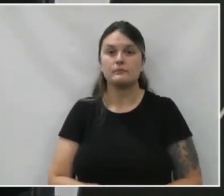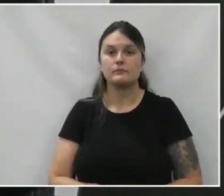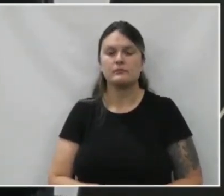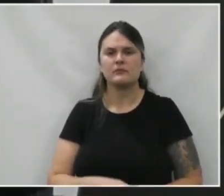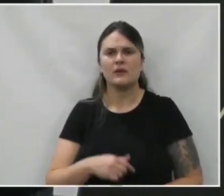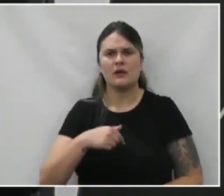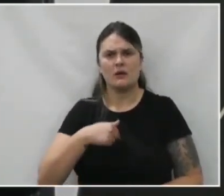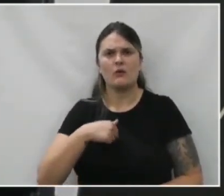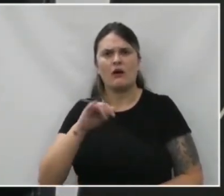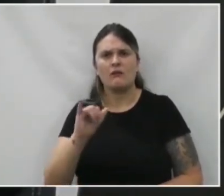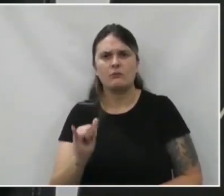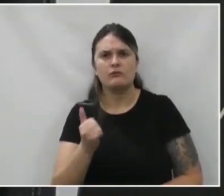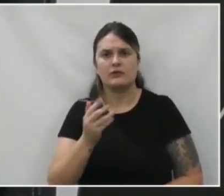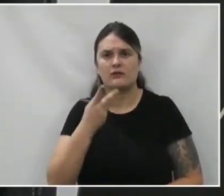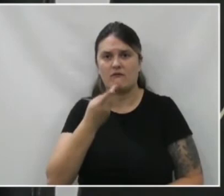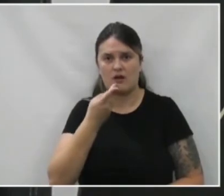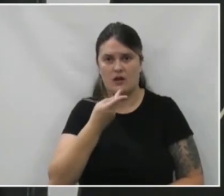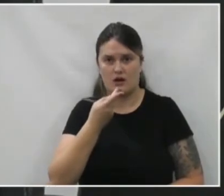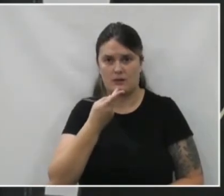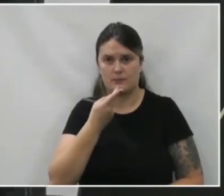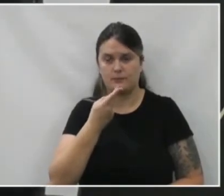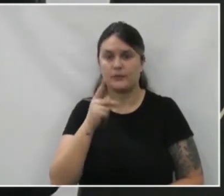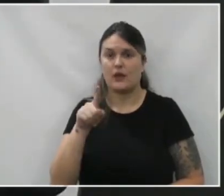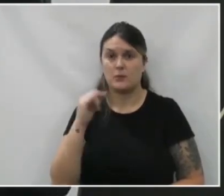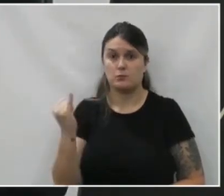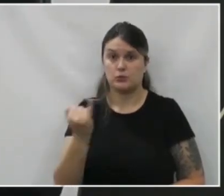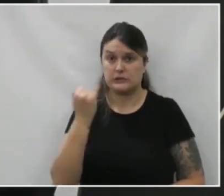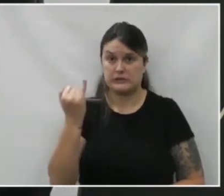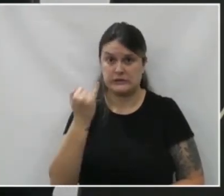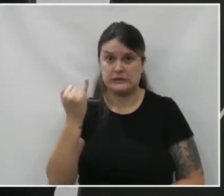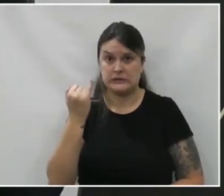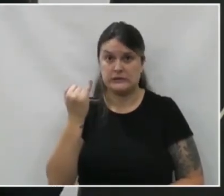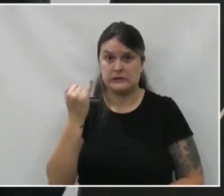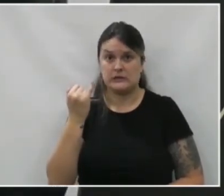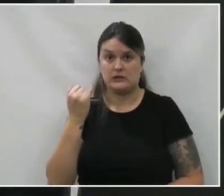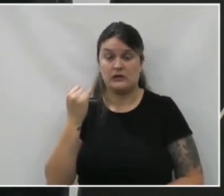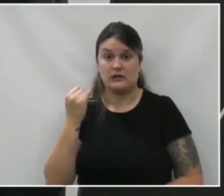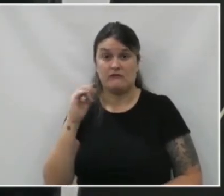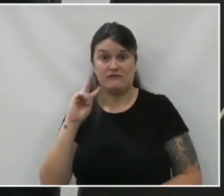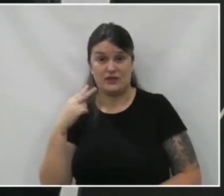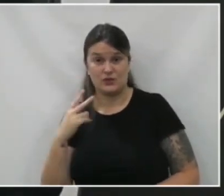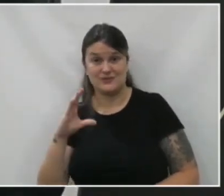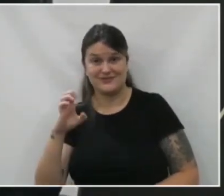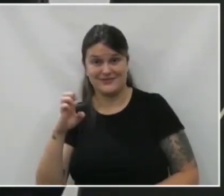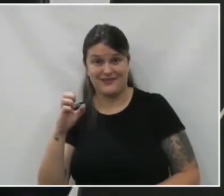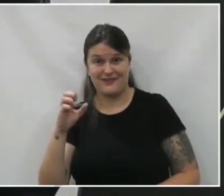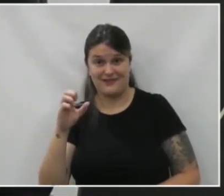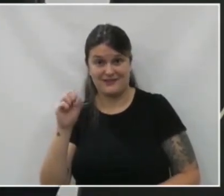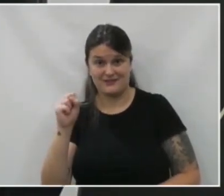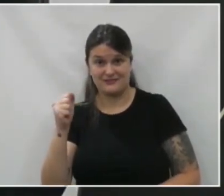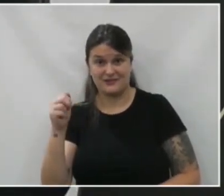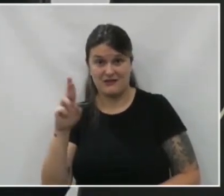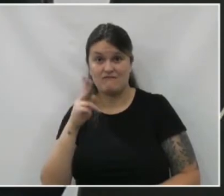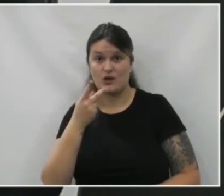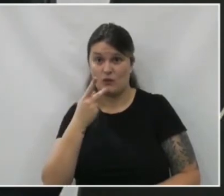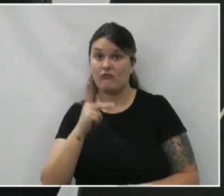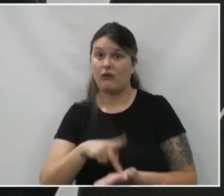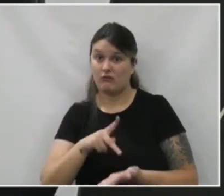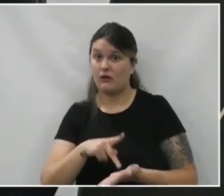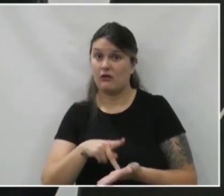previstas para os crimes elencados nos artigos 268, infração de medida sanitária preventiva,